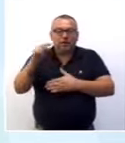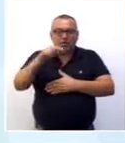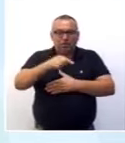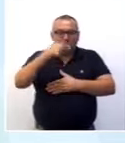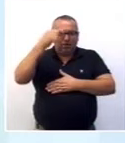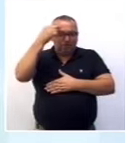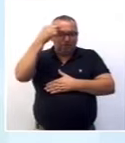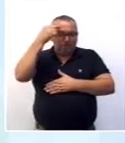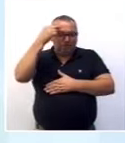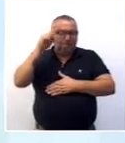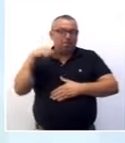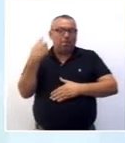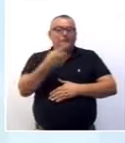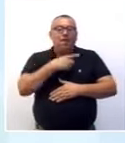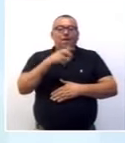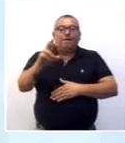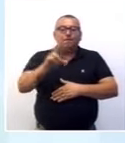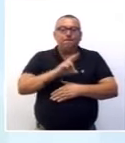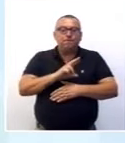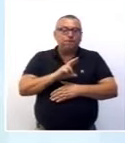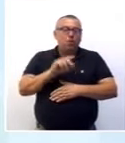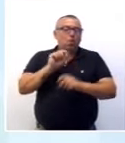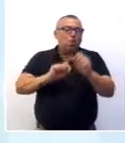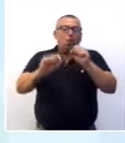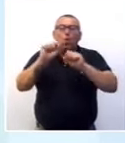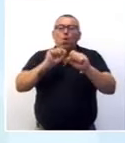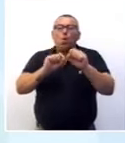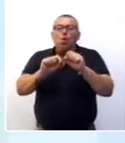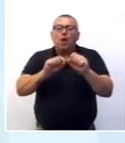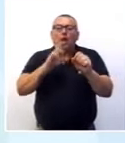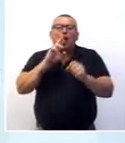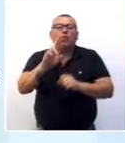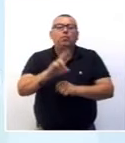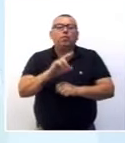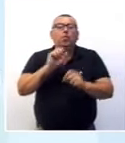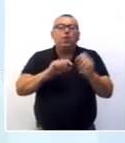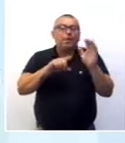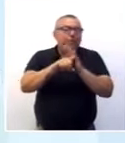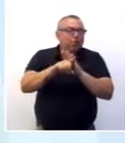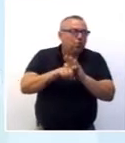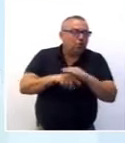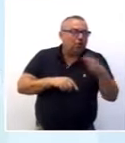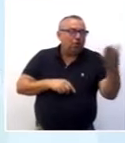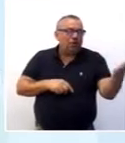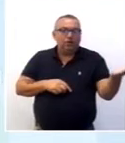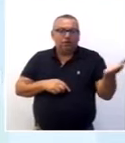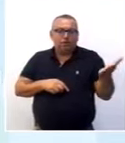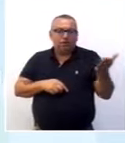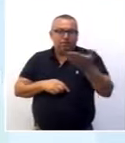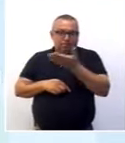vamos lá, nós temos para responder o que exatamente no nosso chat. Pode passar, por favor?